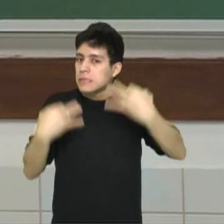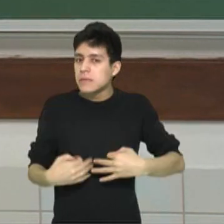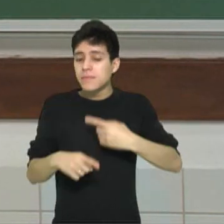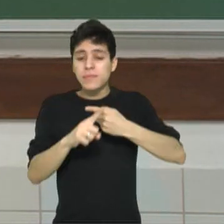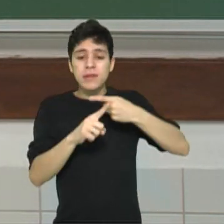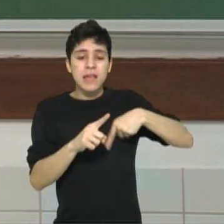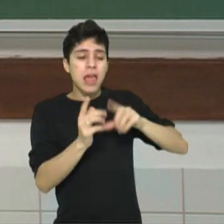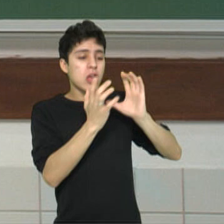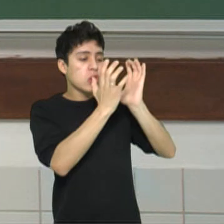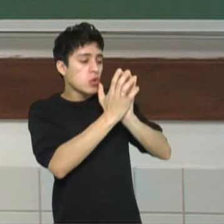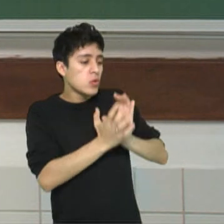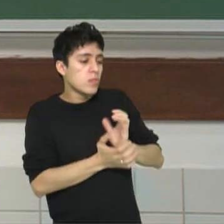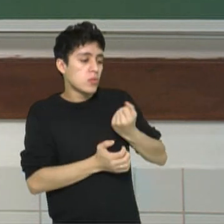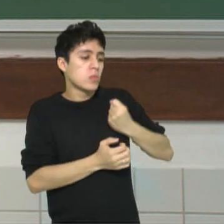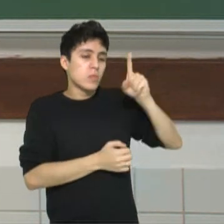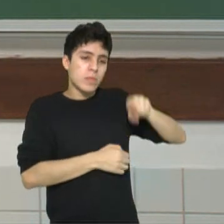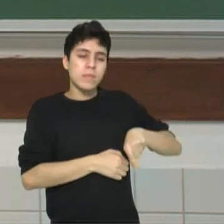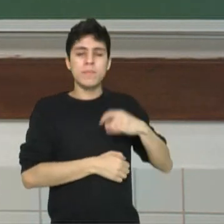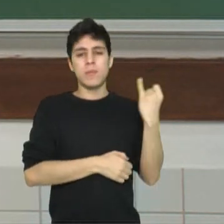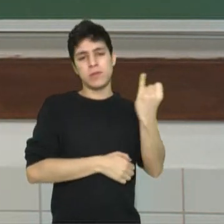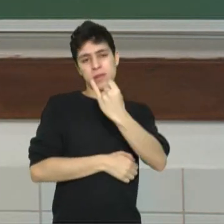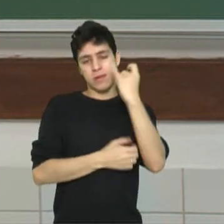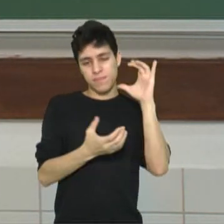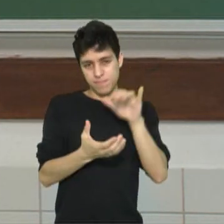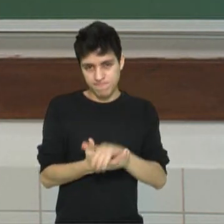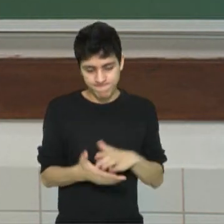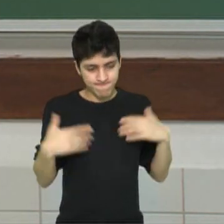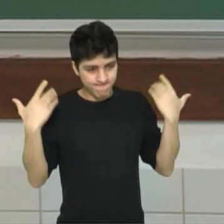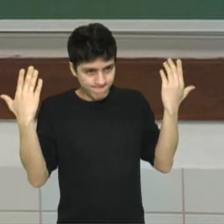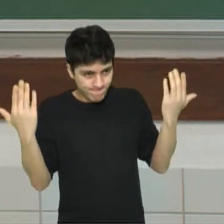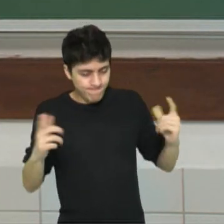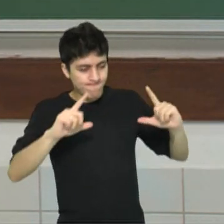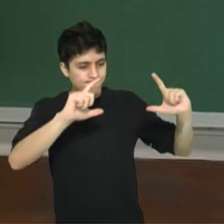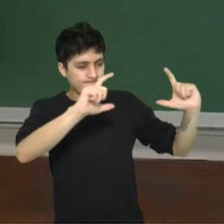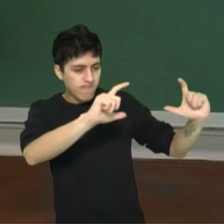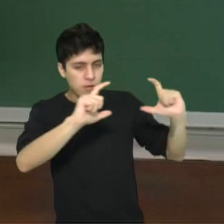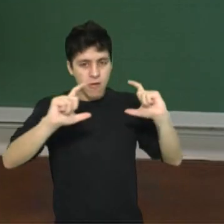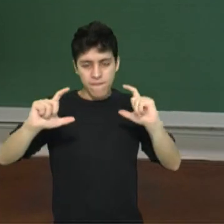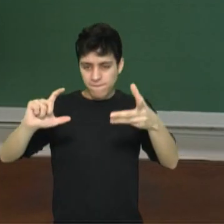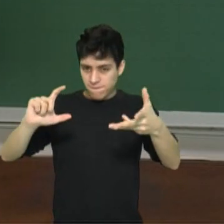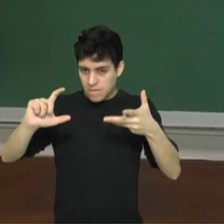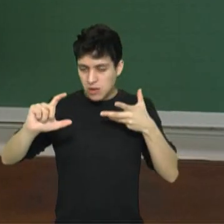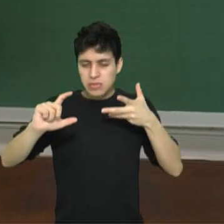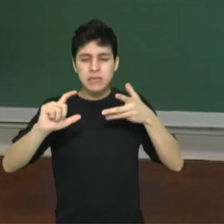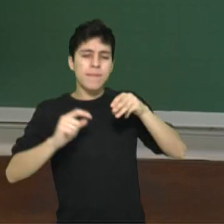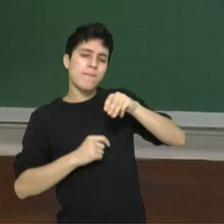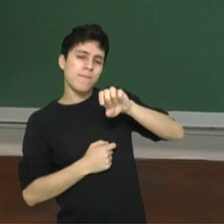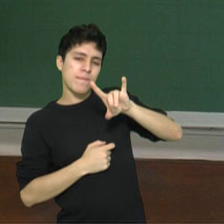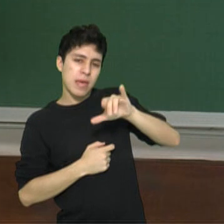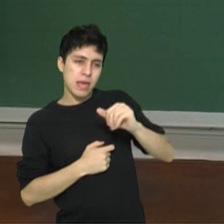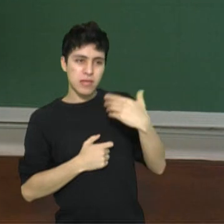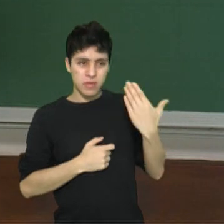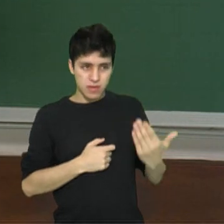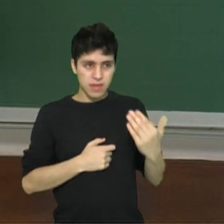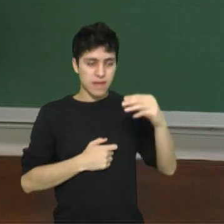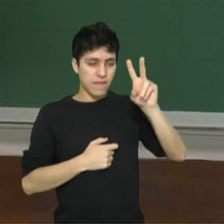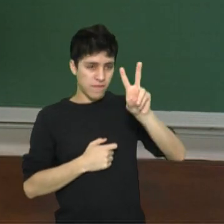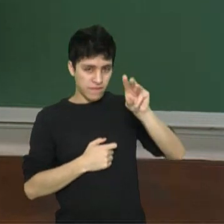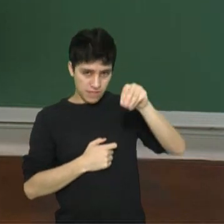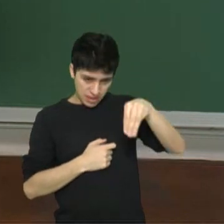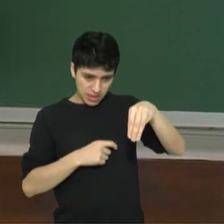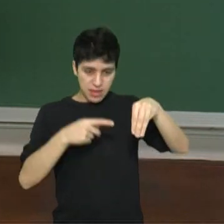essa unidade de medida ela é importante. Então, a fórmula da velocidade média, frisando aqui, é